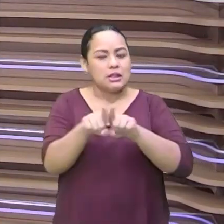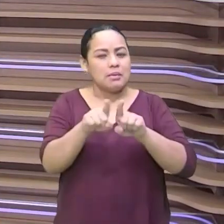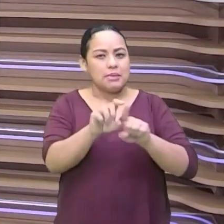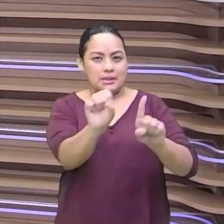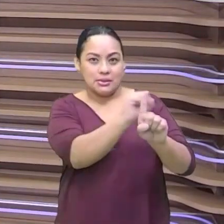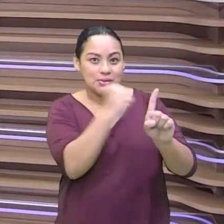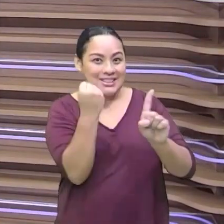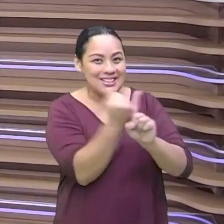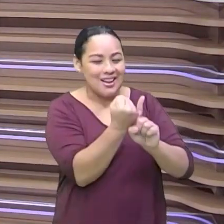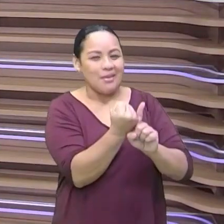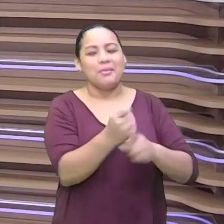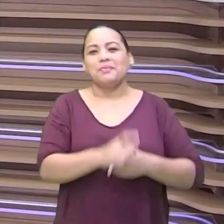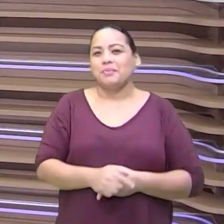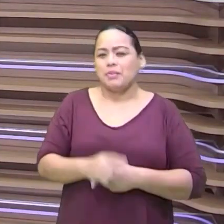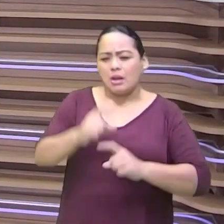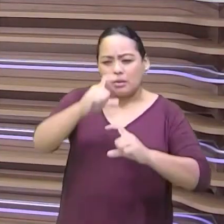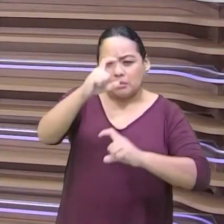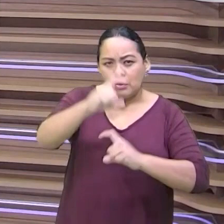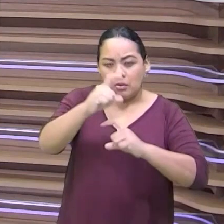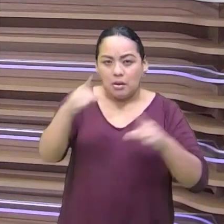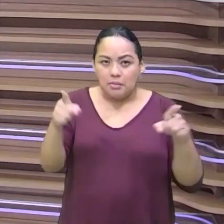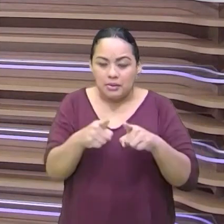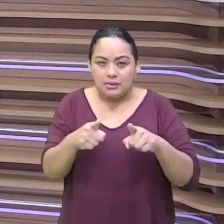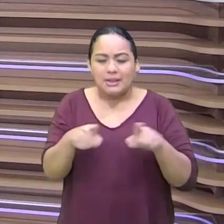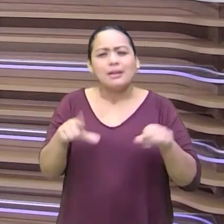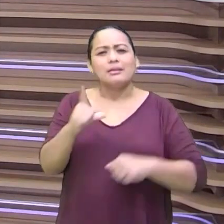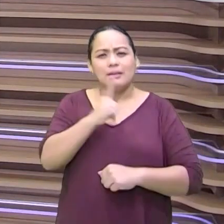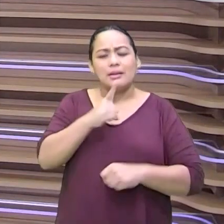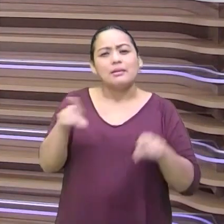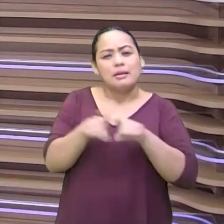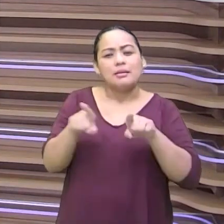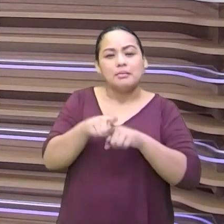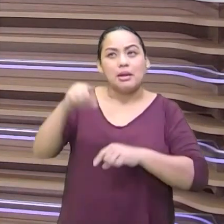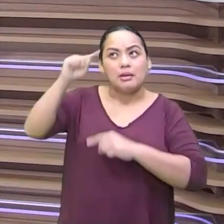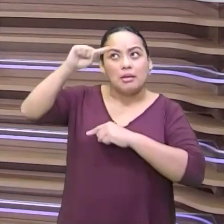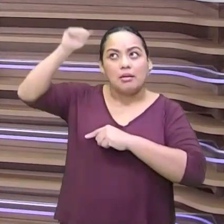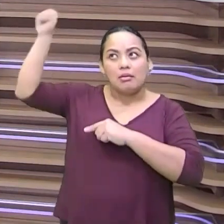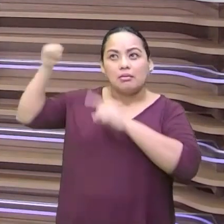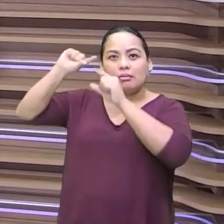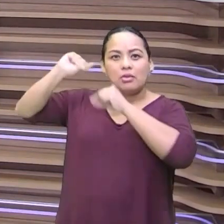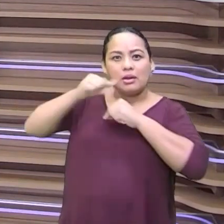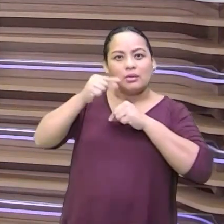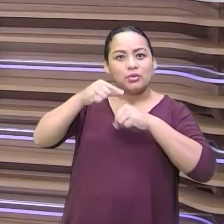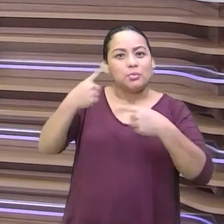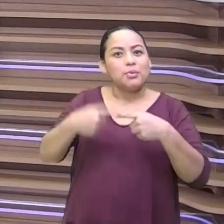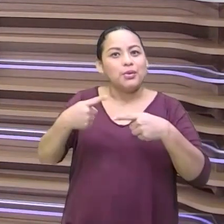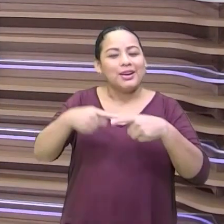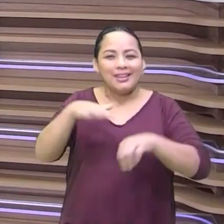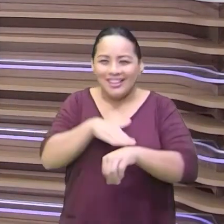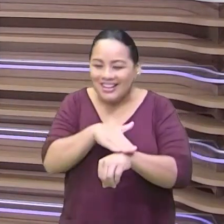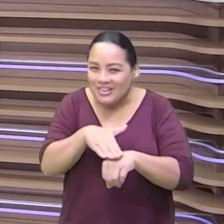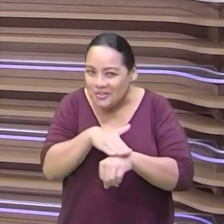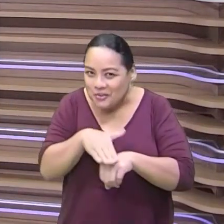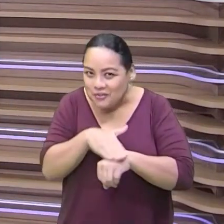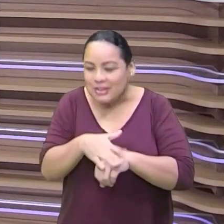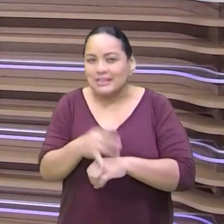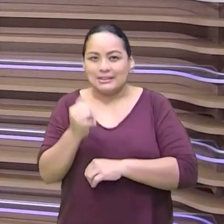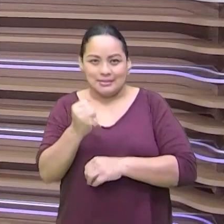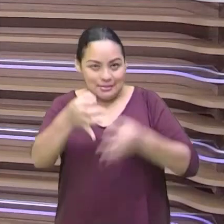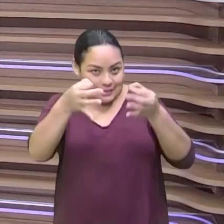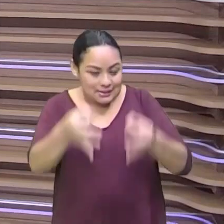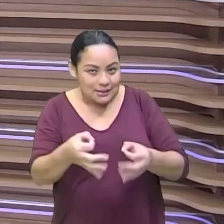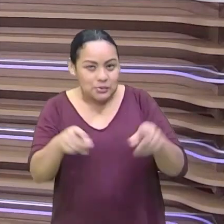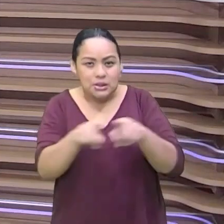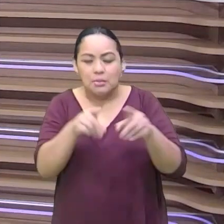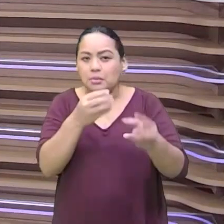tem um detalhe. A tirinha também possui os balões. É importante porque é um diálogo, certo? E ela também